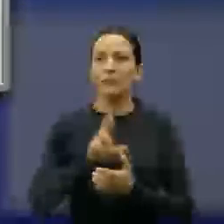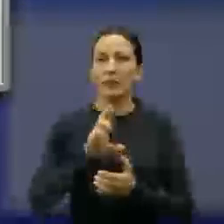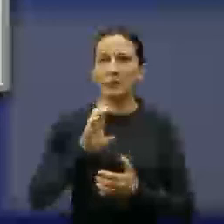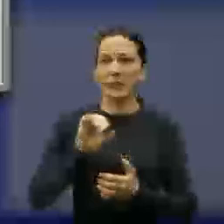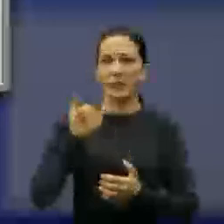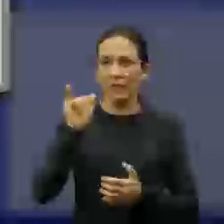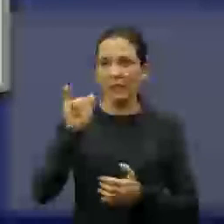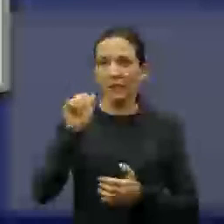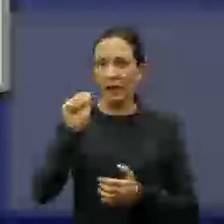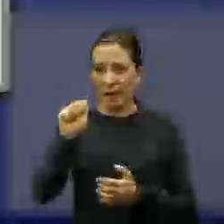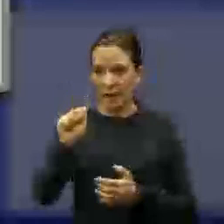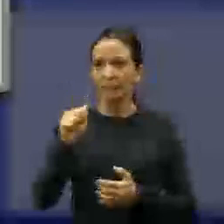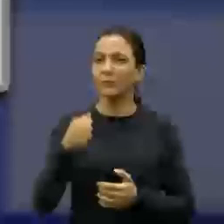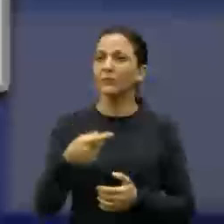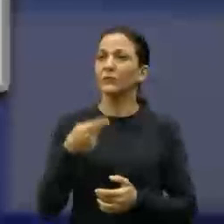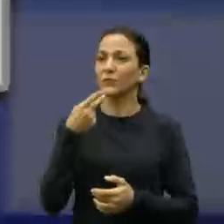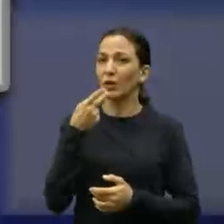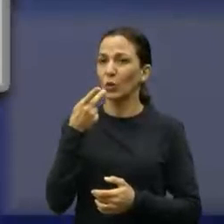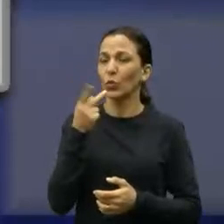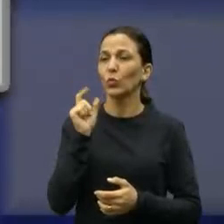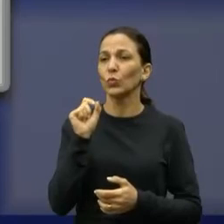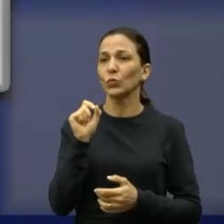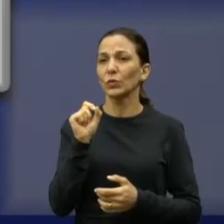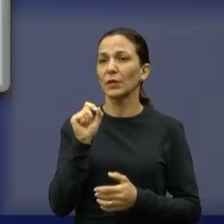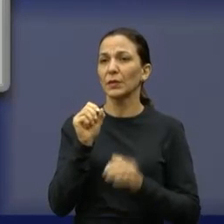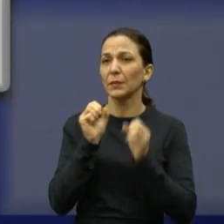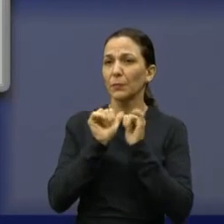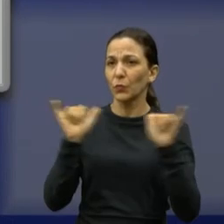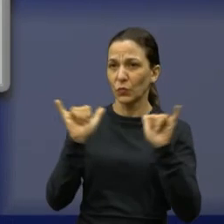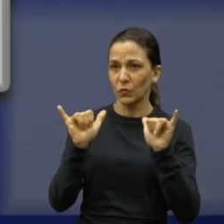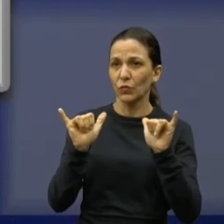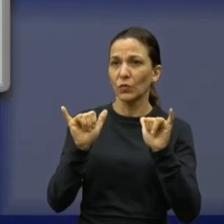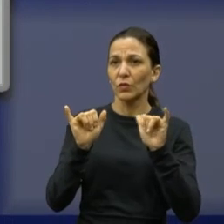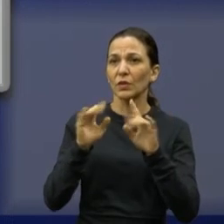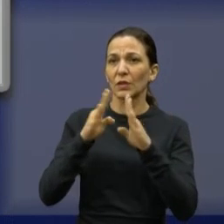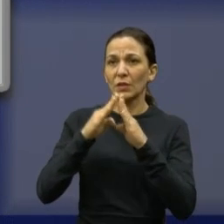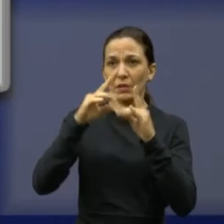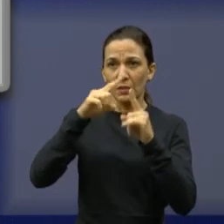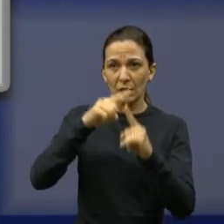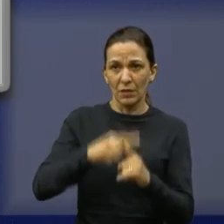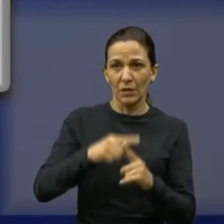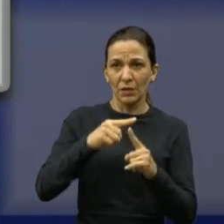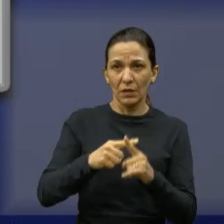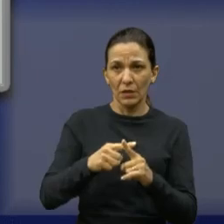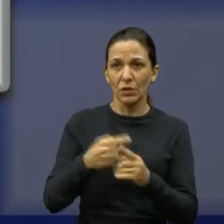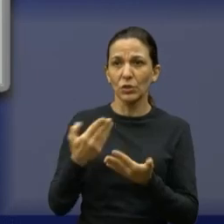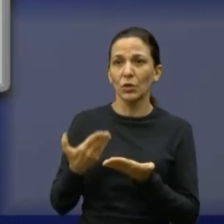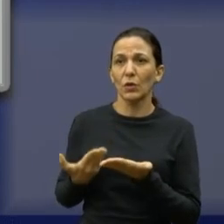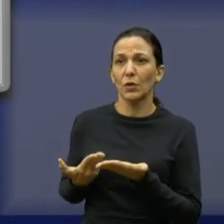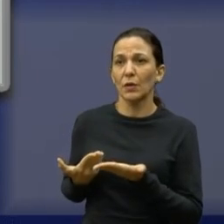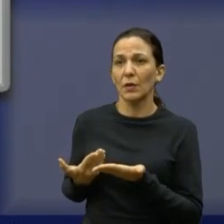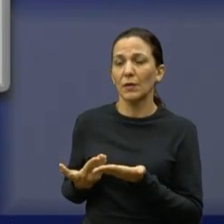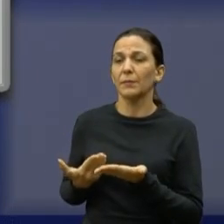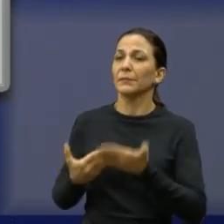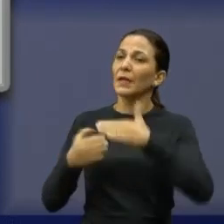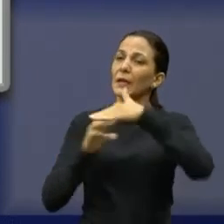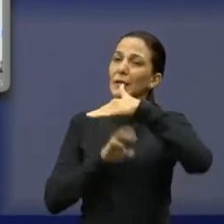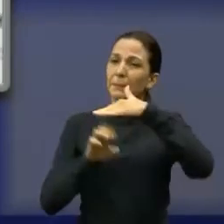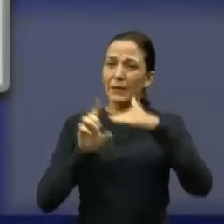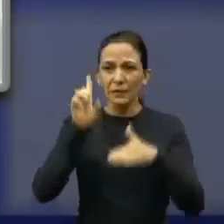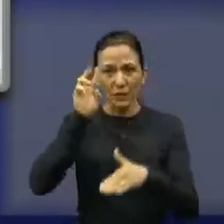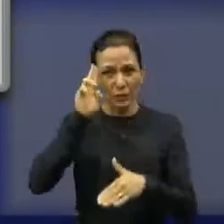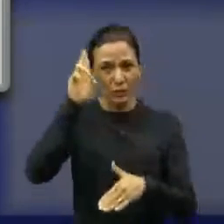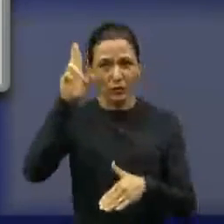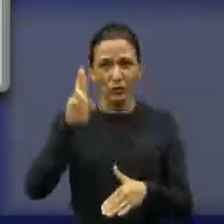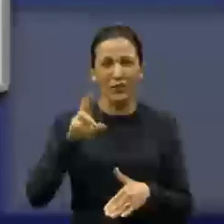link do RCIA, também falando para a gente que roubo na Igreja Santa Cruz reforça irritação dos comerciantes na praça. A